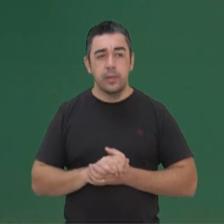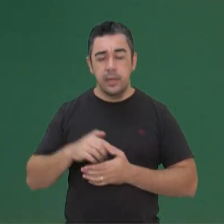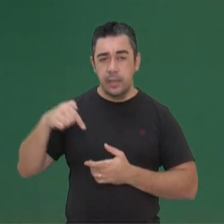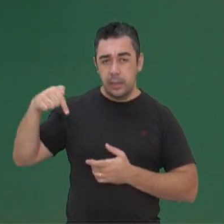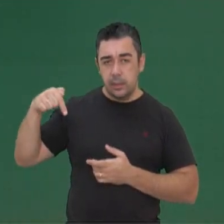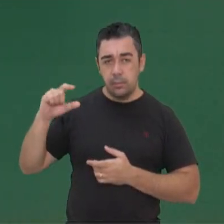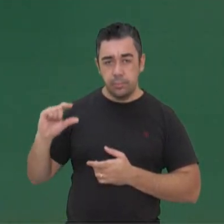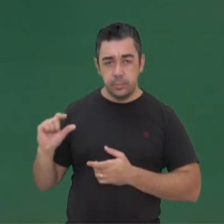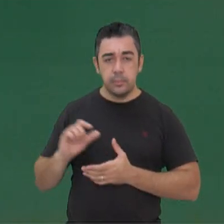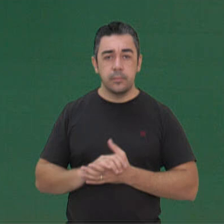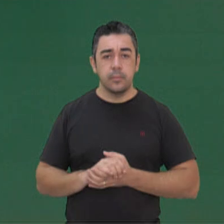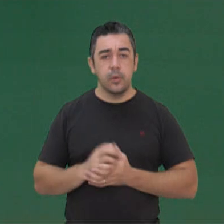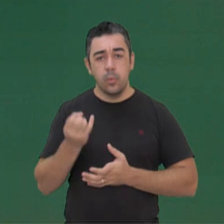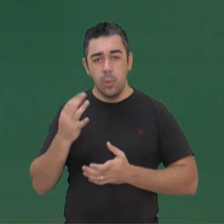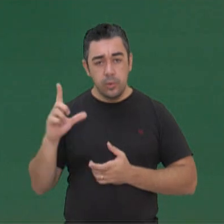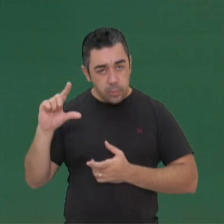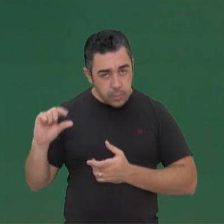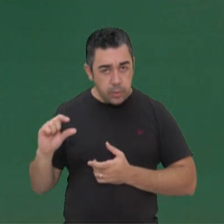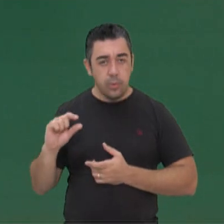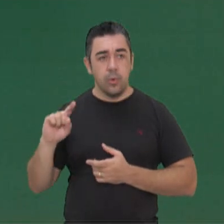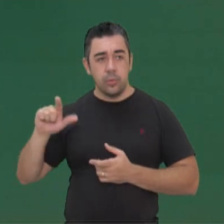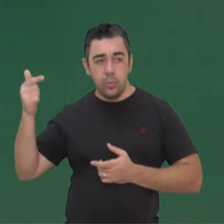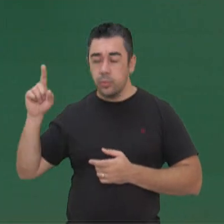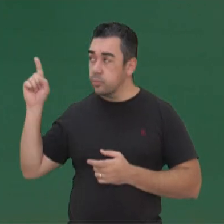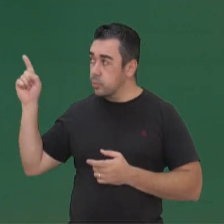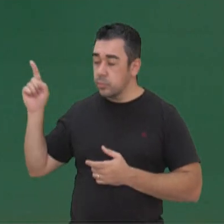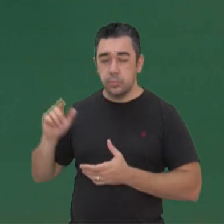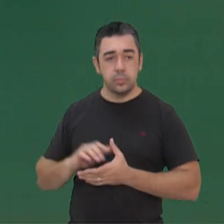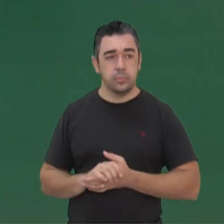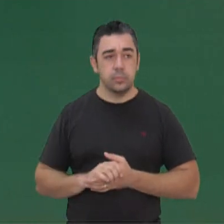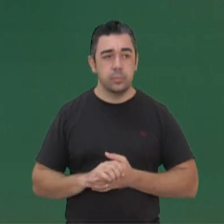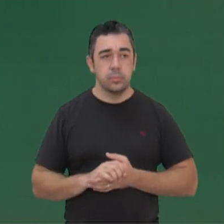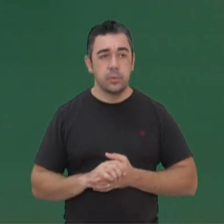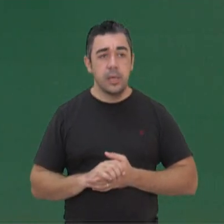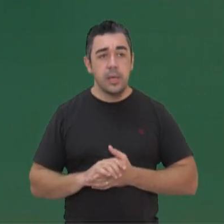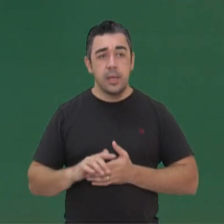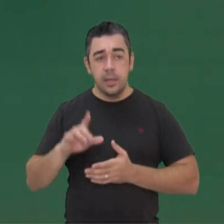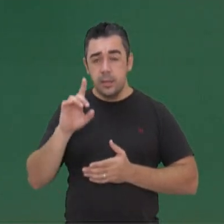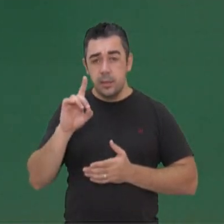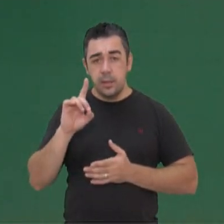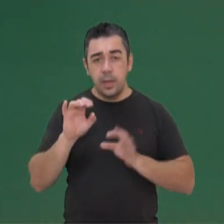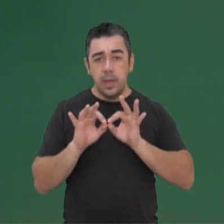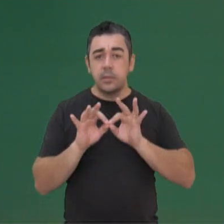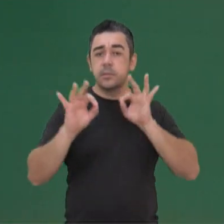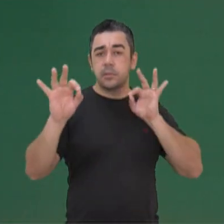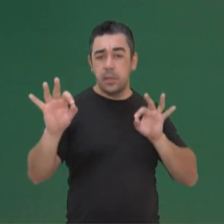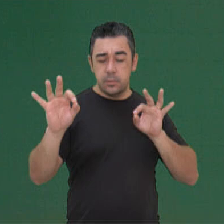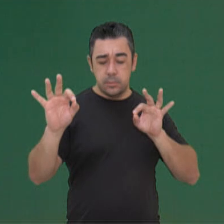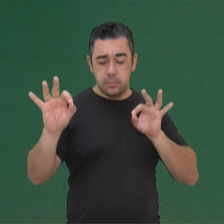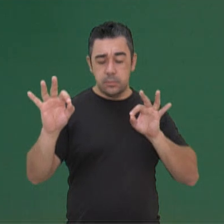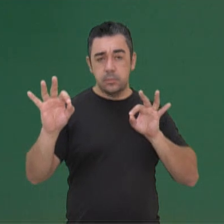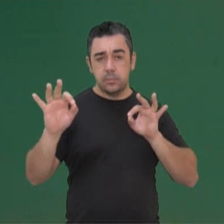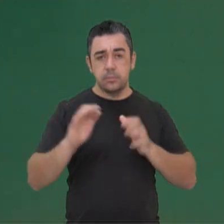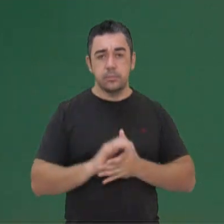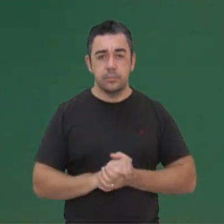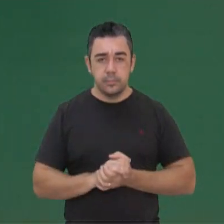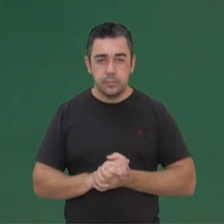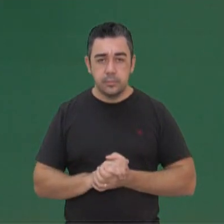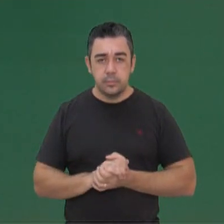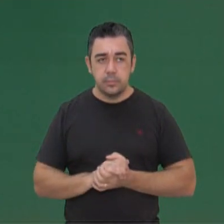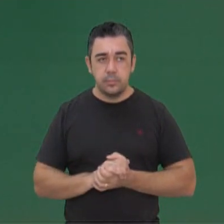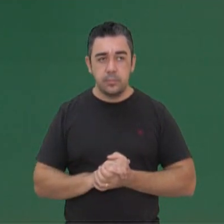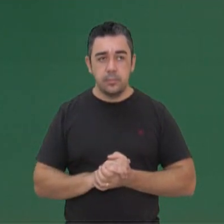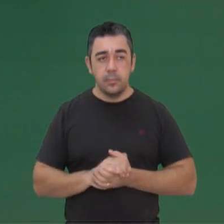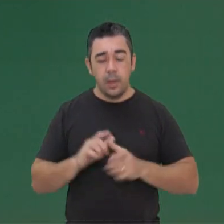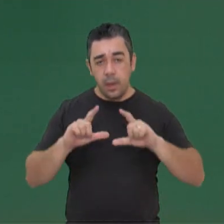Qzinho é o valor da carga menor. E D é a distância entre as duas cargas, K, Q sobre D. Isso aqui